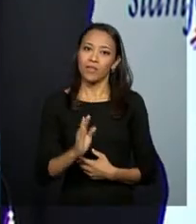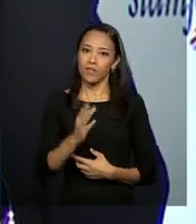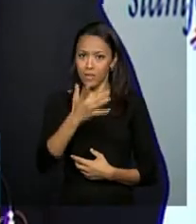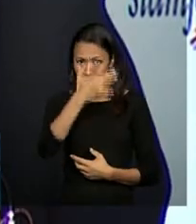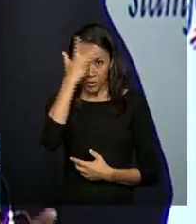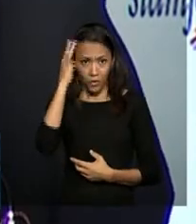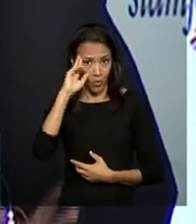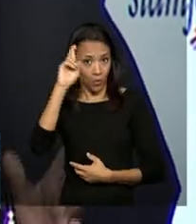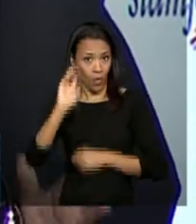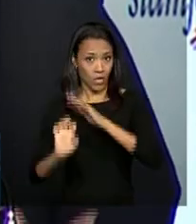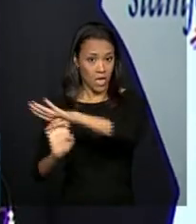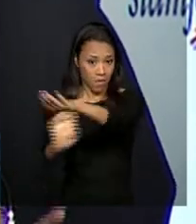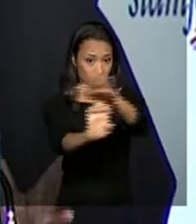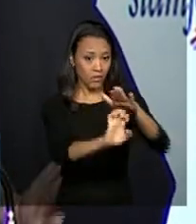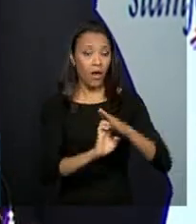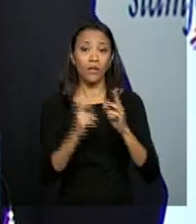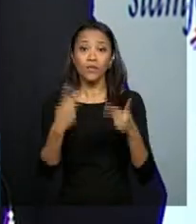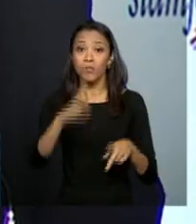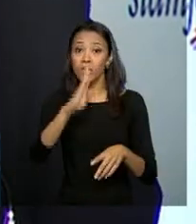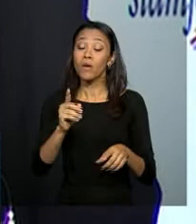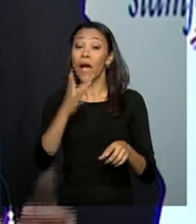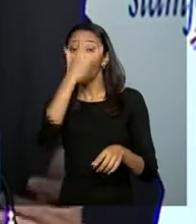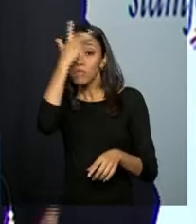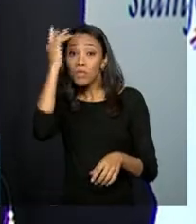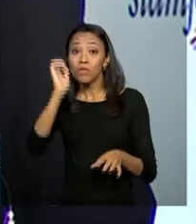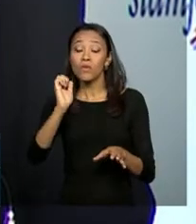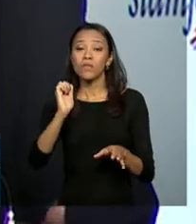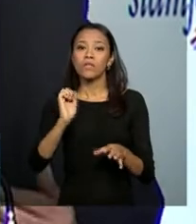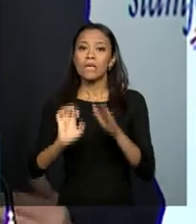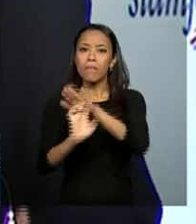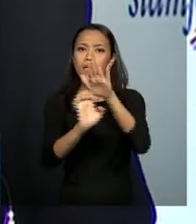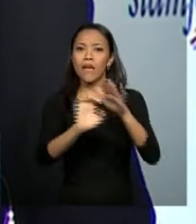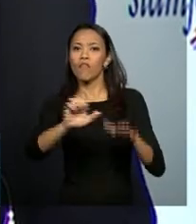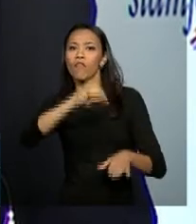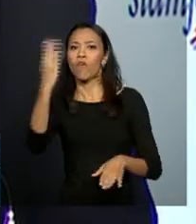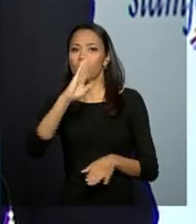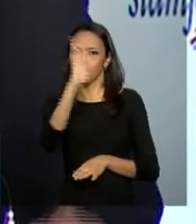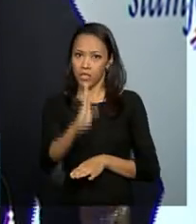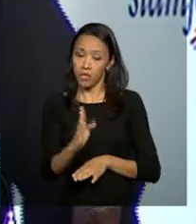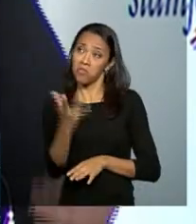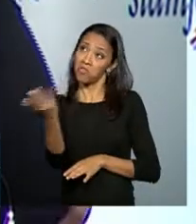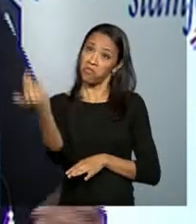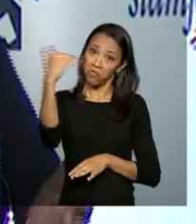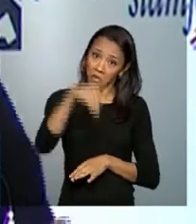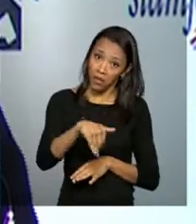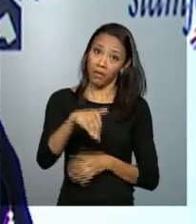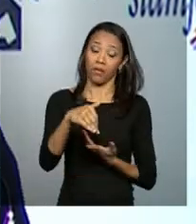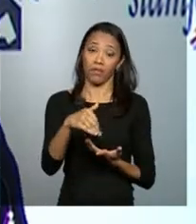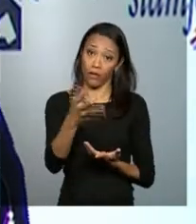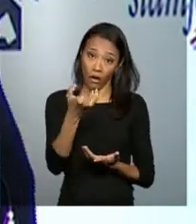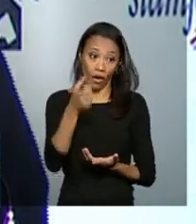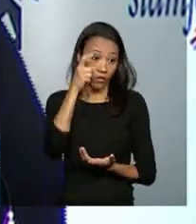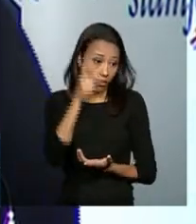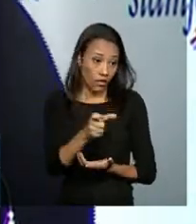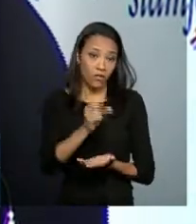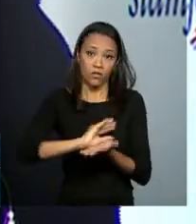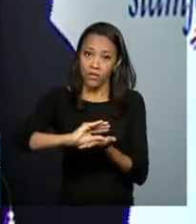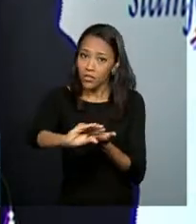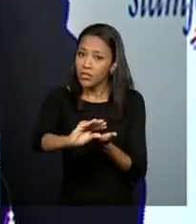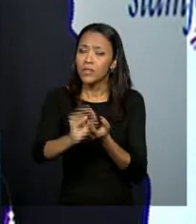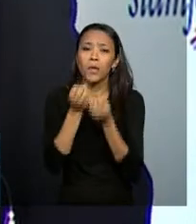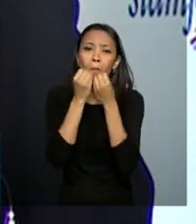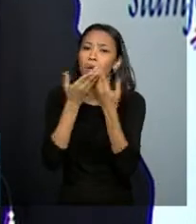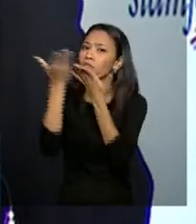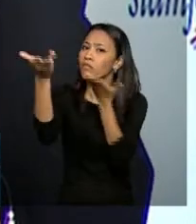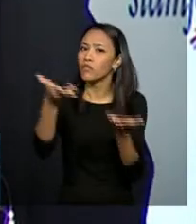brasileiros. E por empresários estrangeiros que vierem aqui e que quiserem investir, que serão